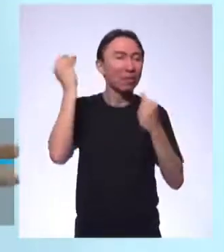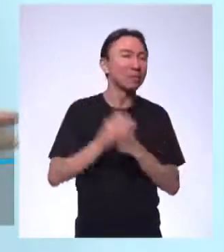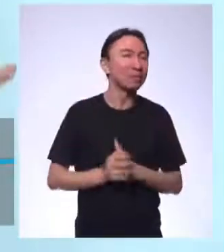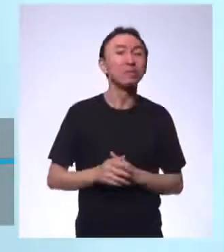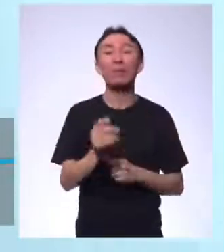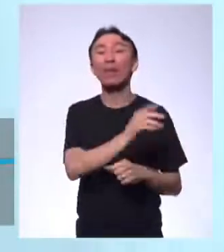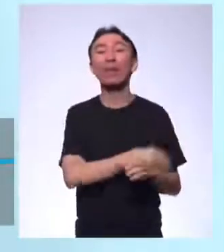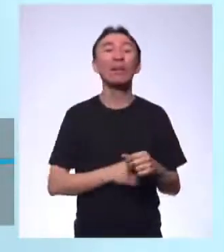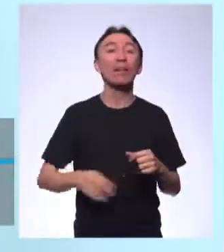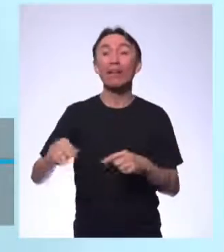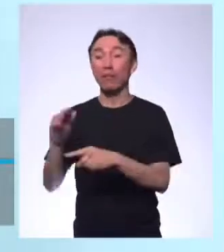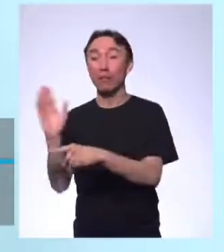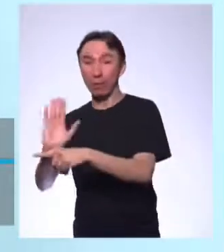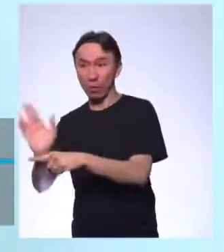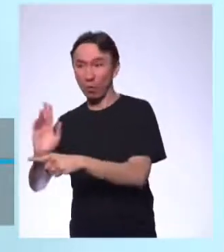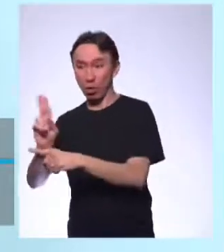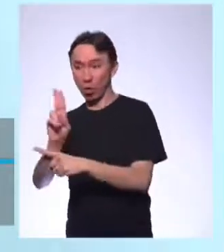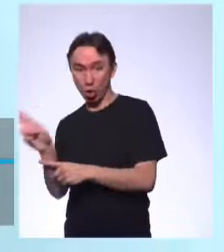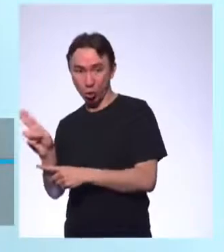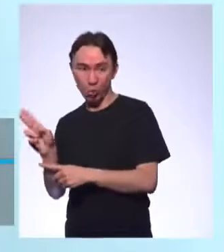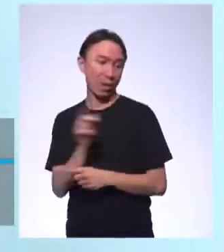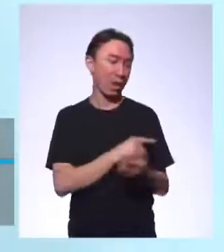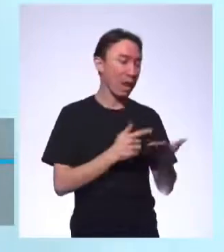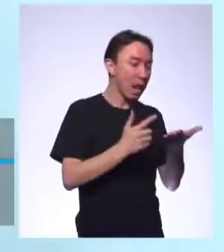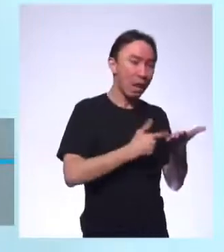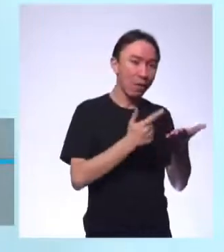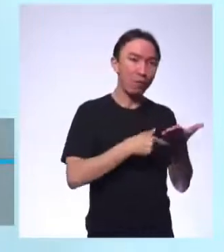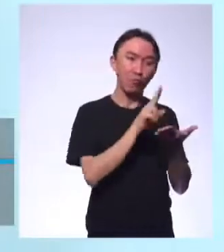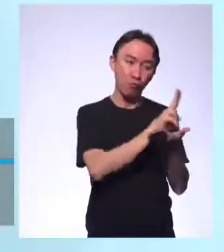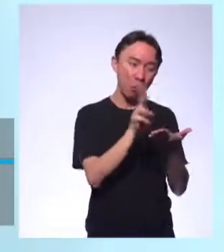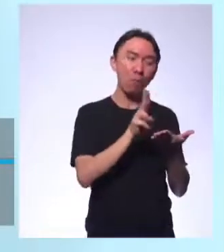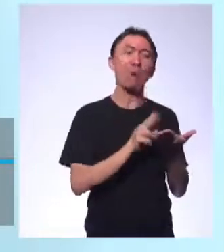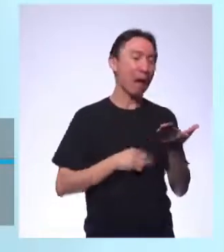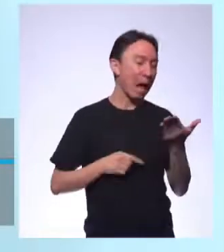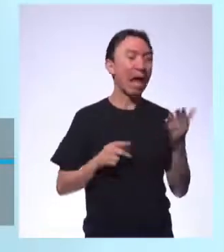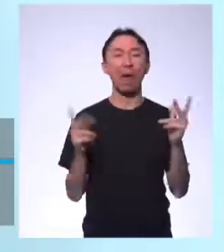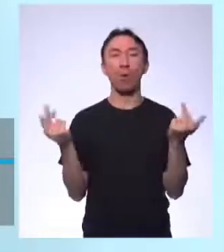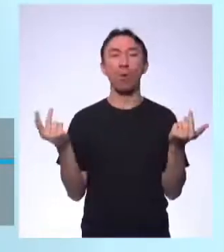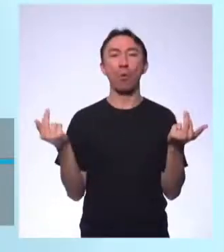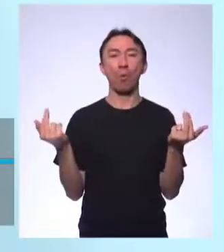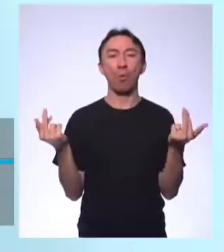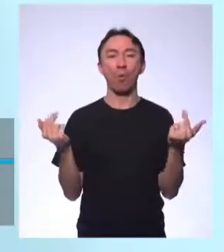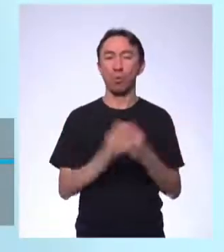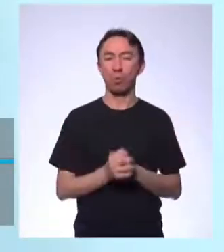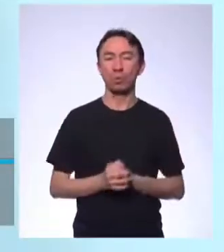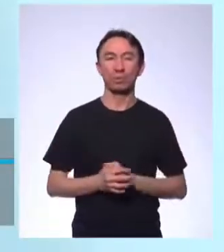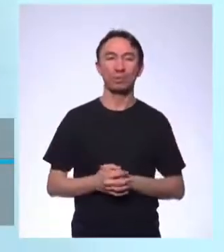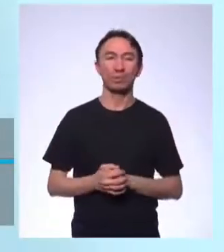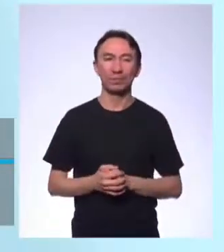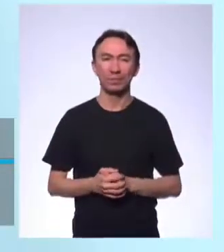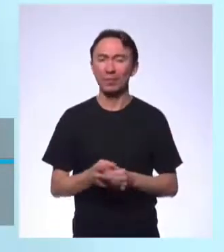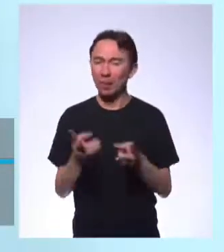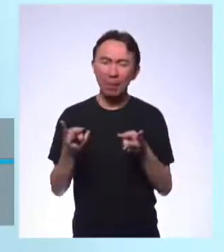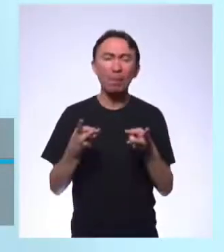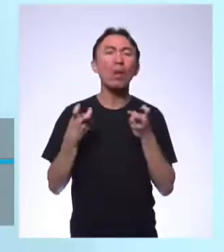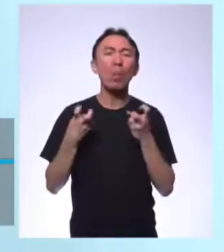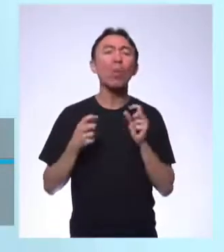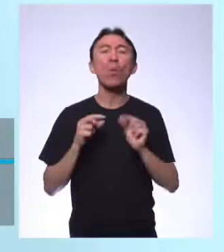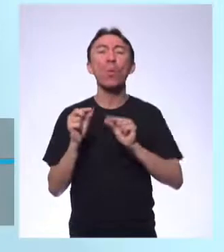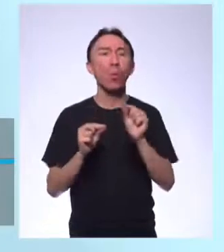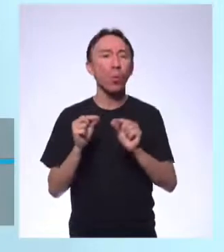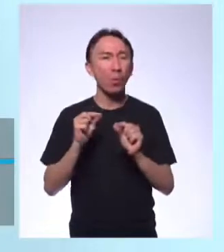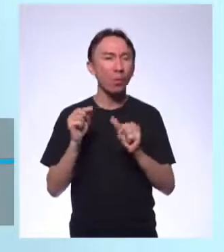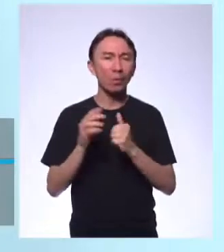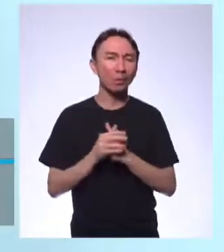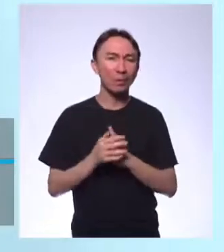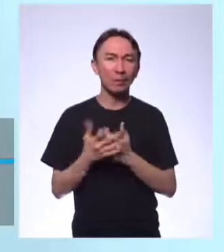do filme é o nome do mesmo nome do livro que eles usam no filme do Harry Potter. O que que vocês percebem aqui? Então, em um